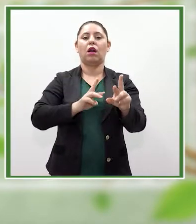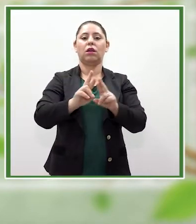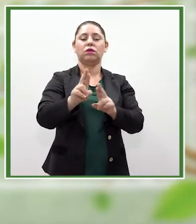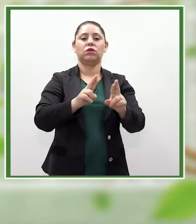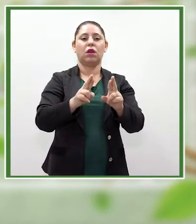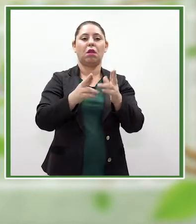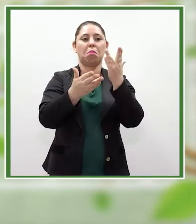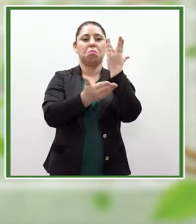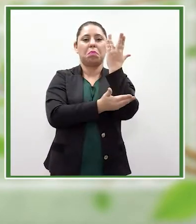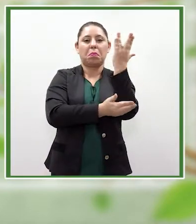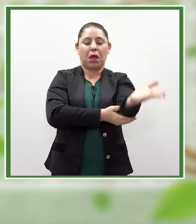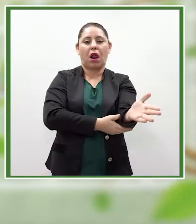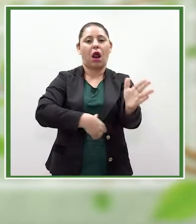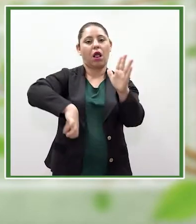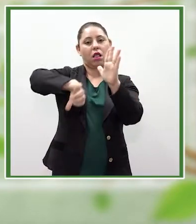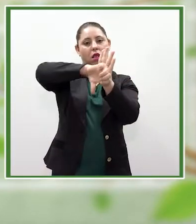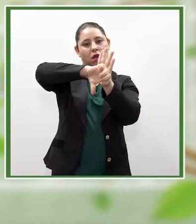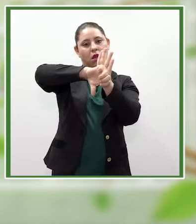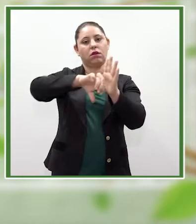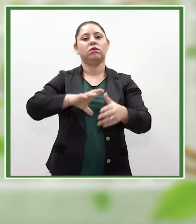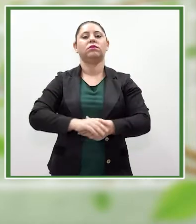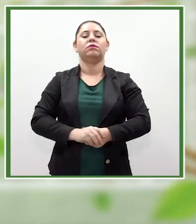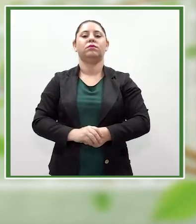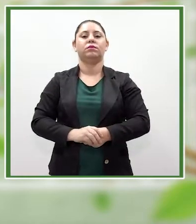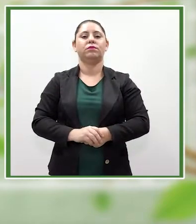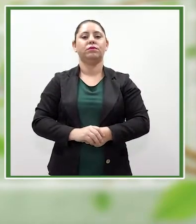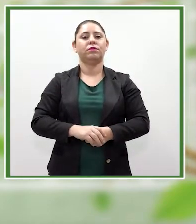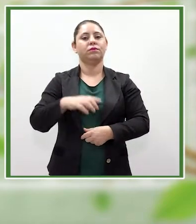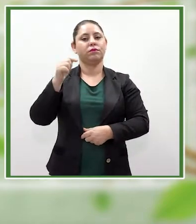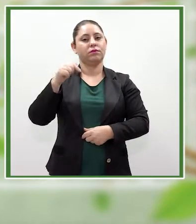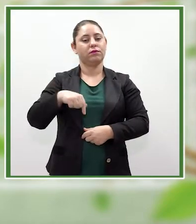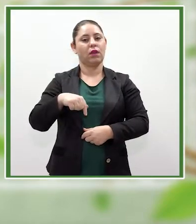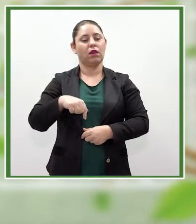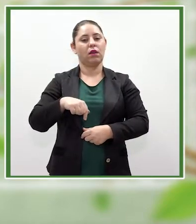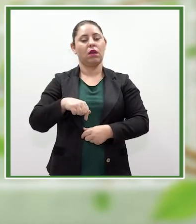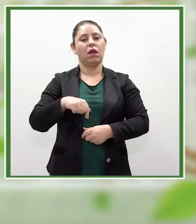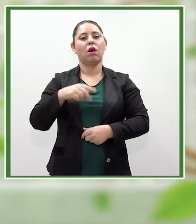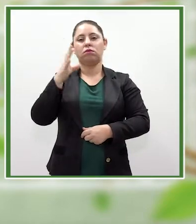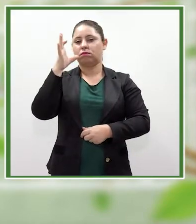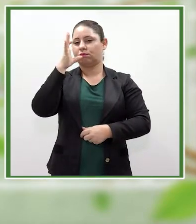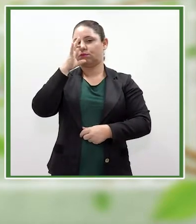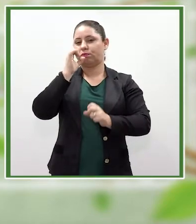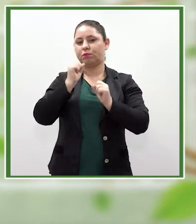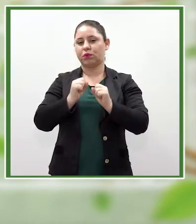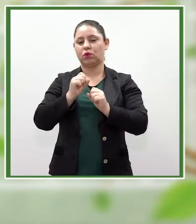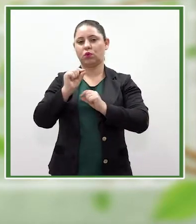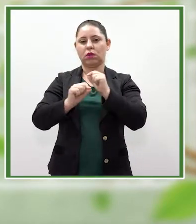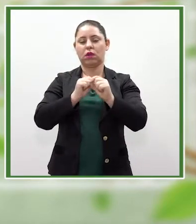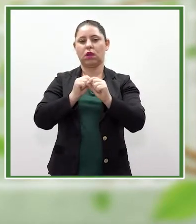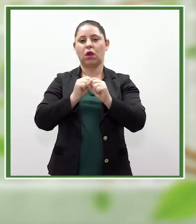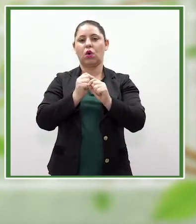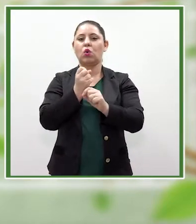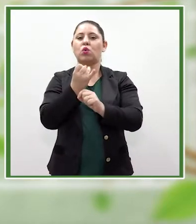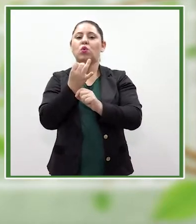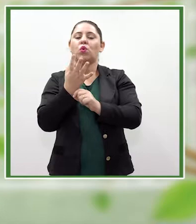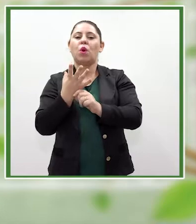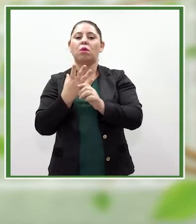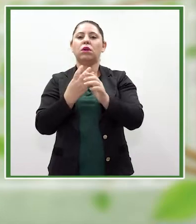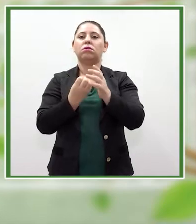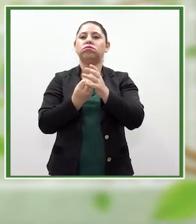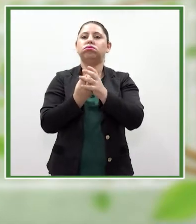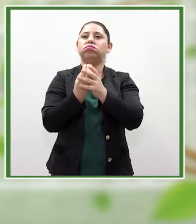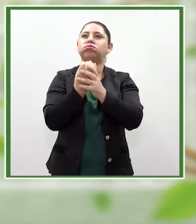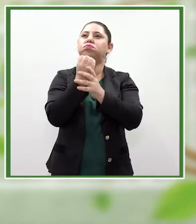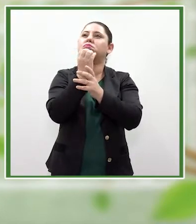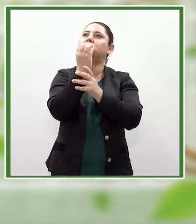CO2 equivalente, né? E o que a gente percebe com esses slides é que em meados da década